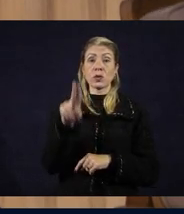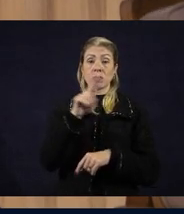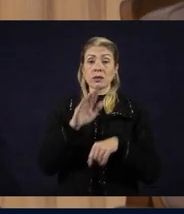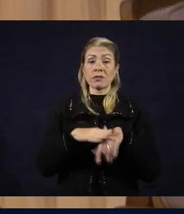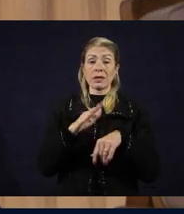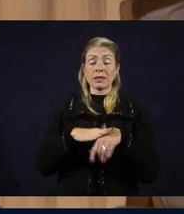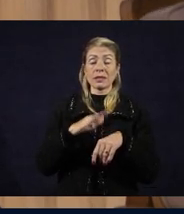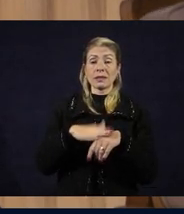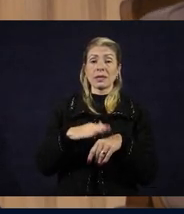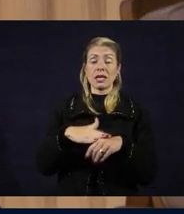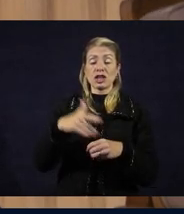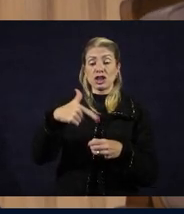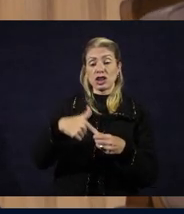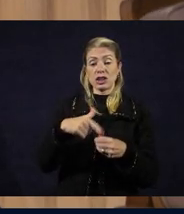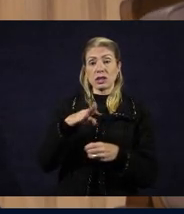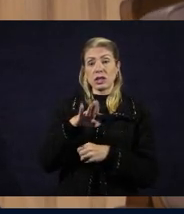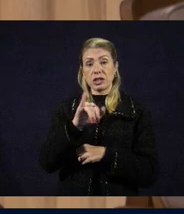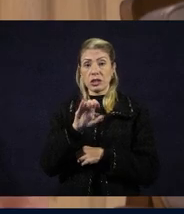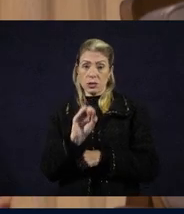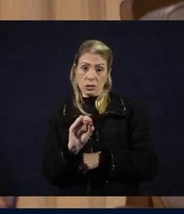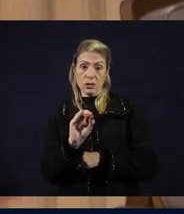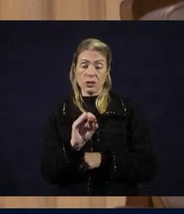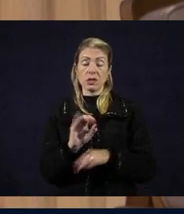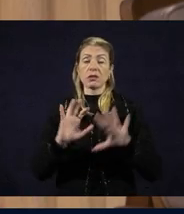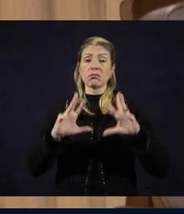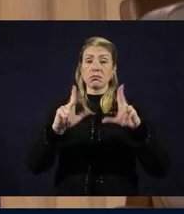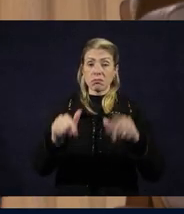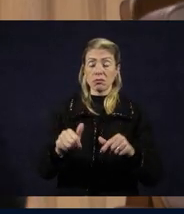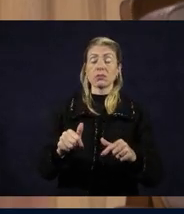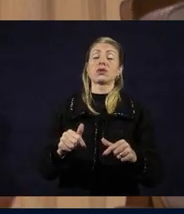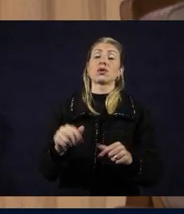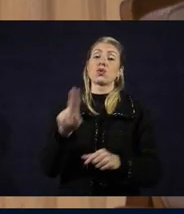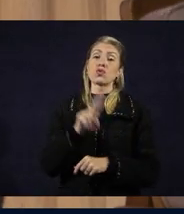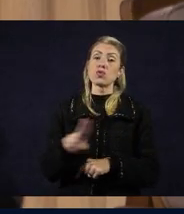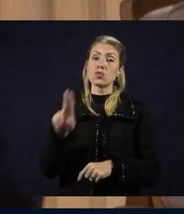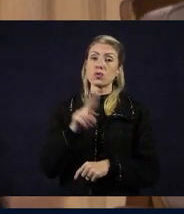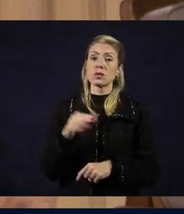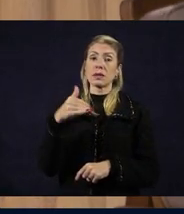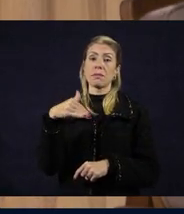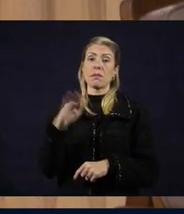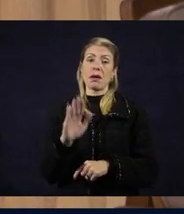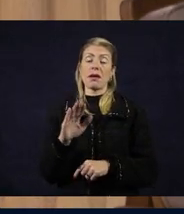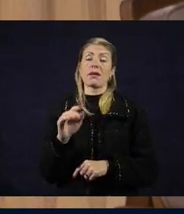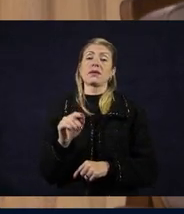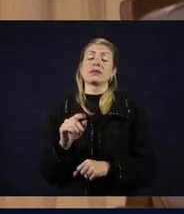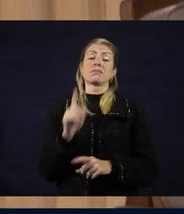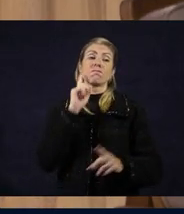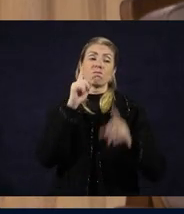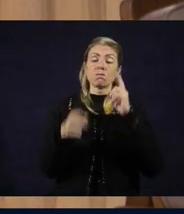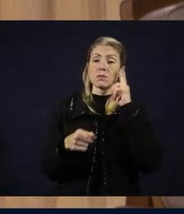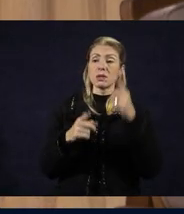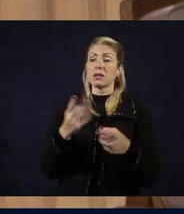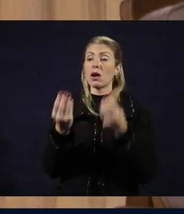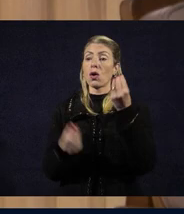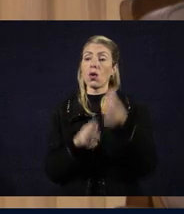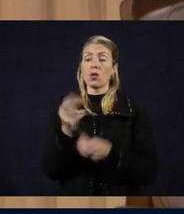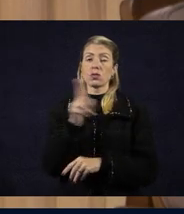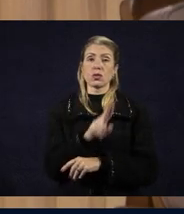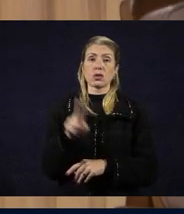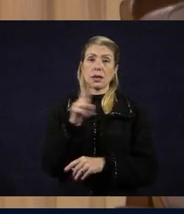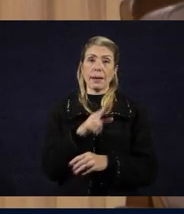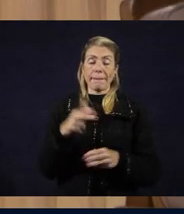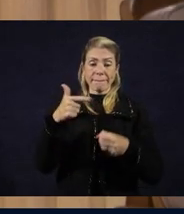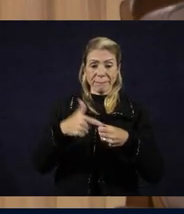biodiesel e o mundo inteiro é tá cada vez mais aumentando esses mandatos de utilização de